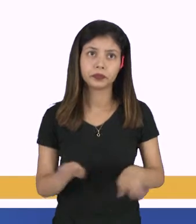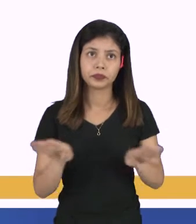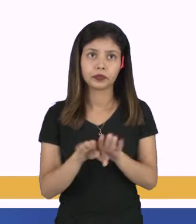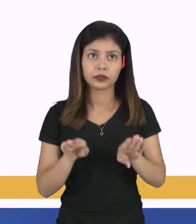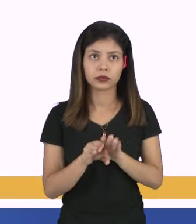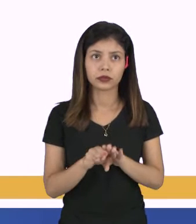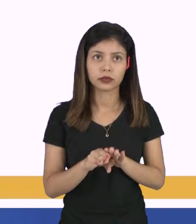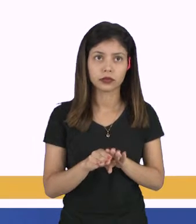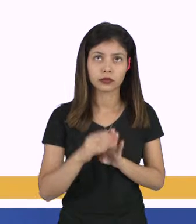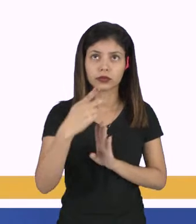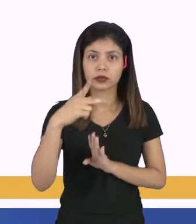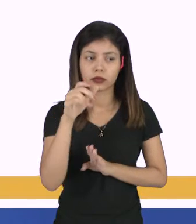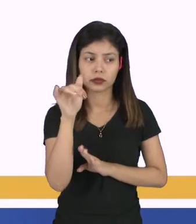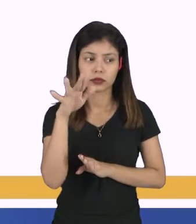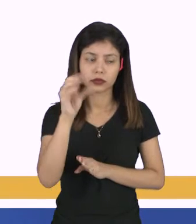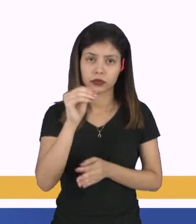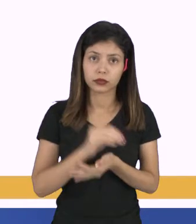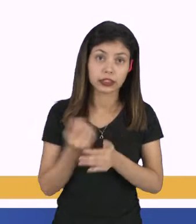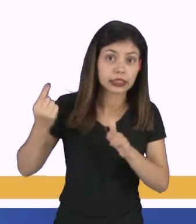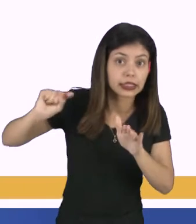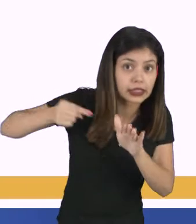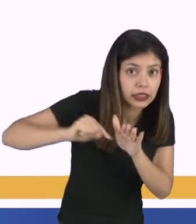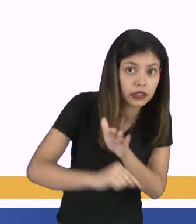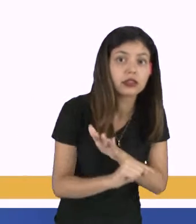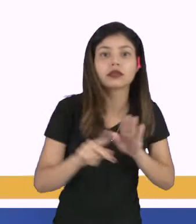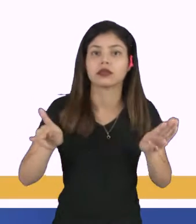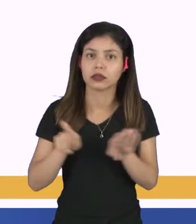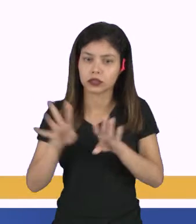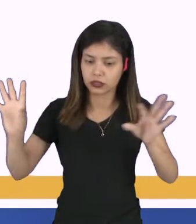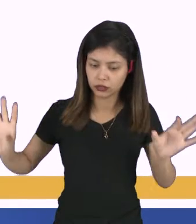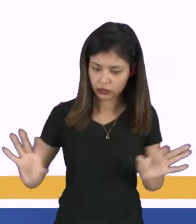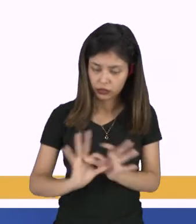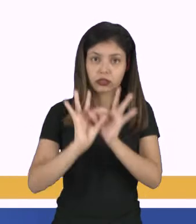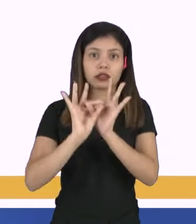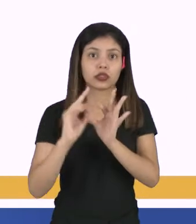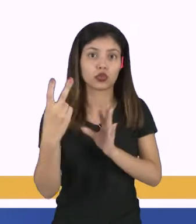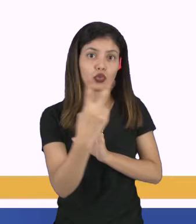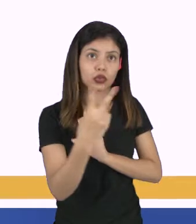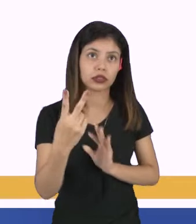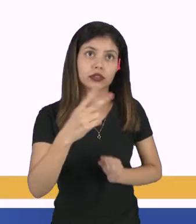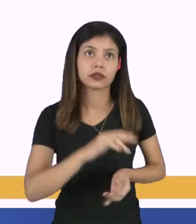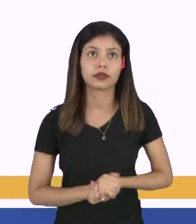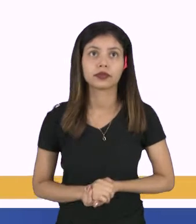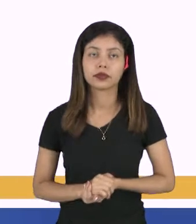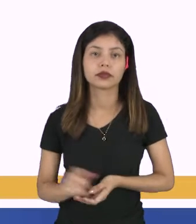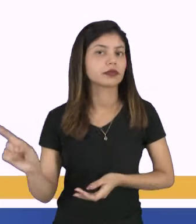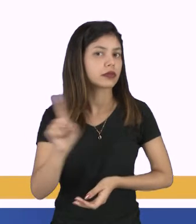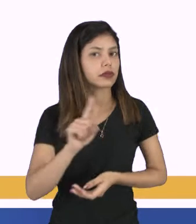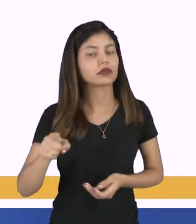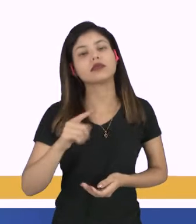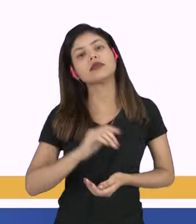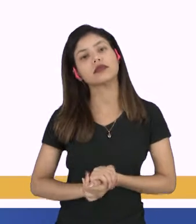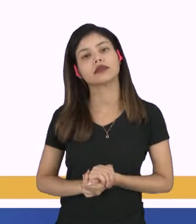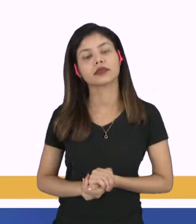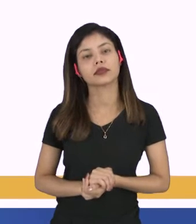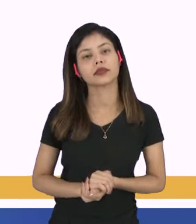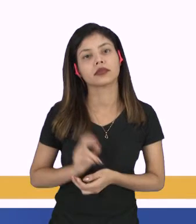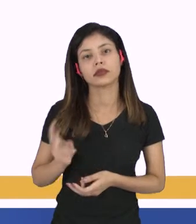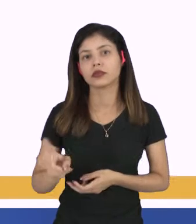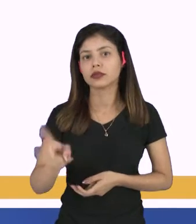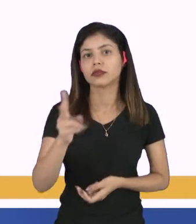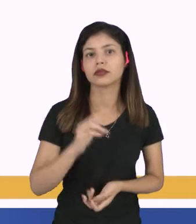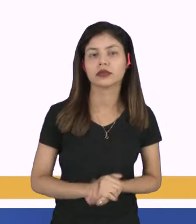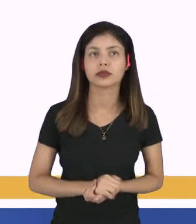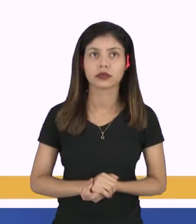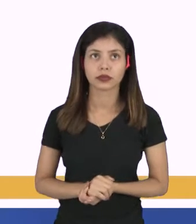um polígono são segmentos internos ao polígono que ligam dois vértices, certo? Que não são consecutivos. Então,